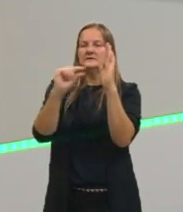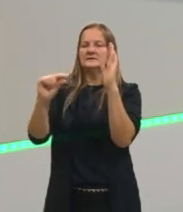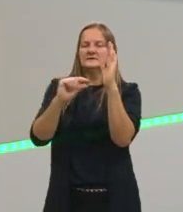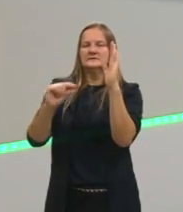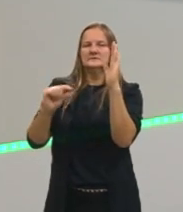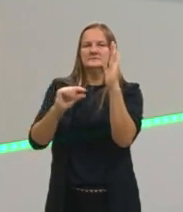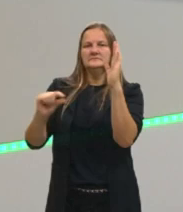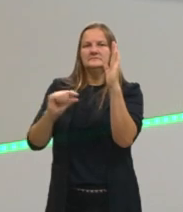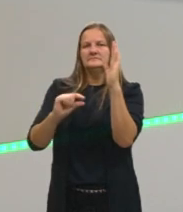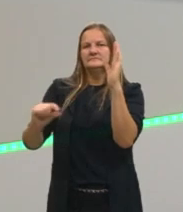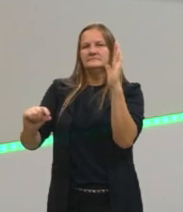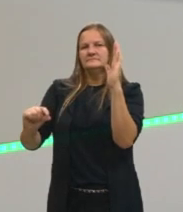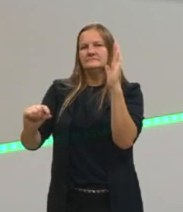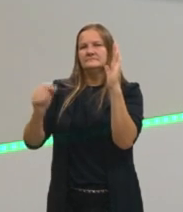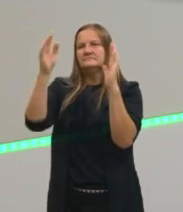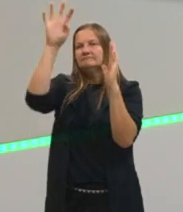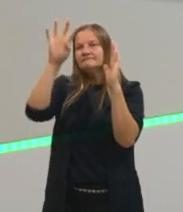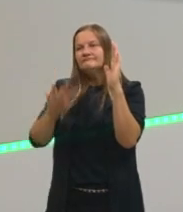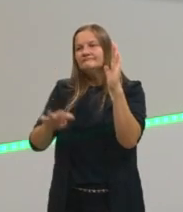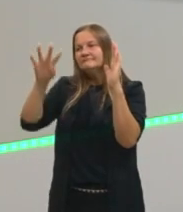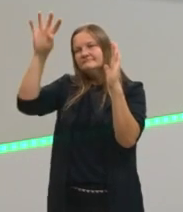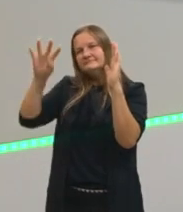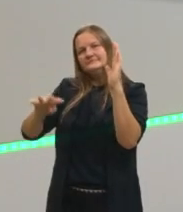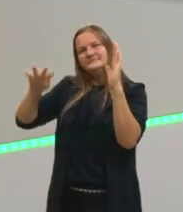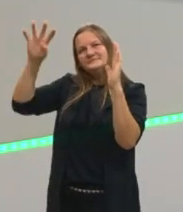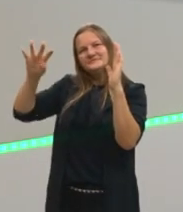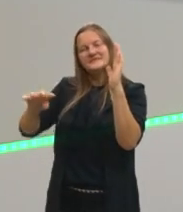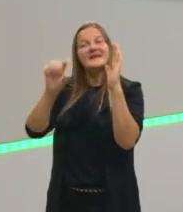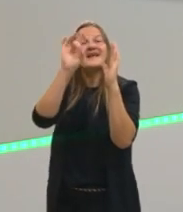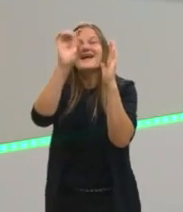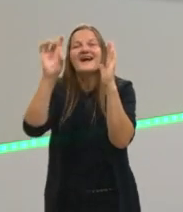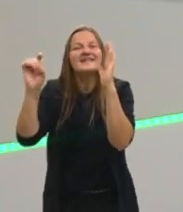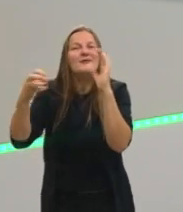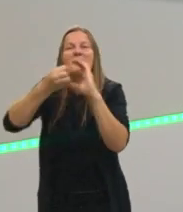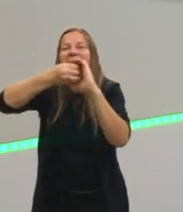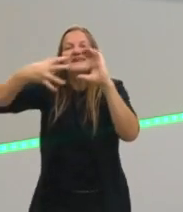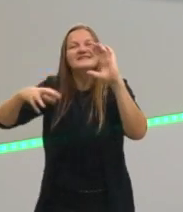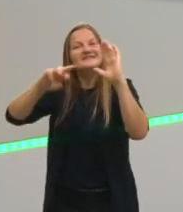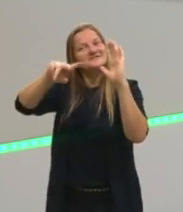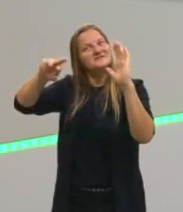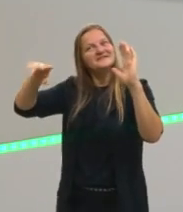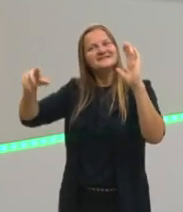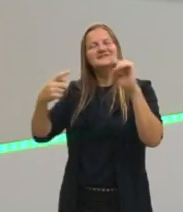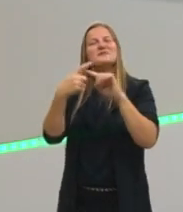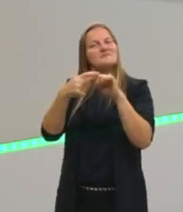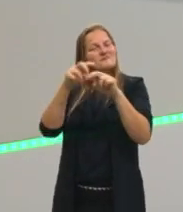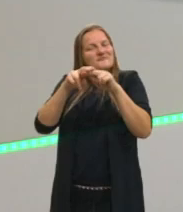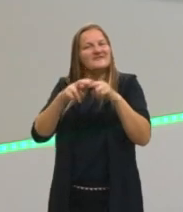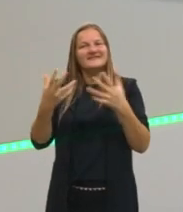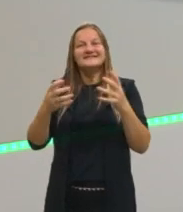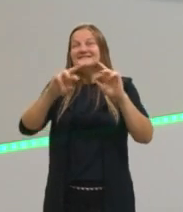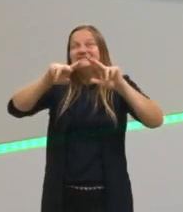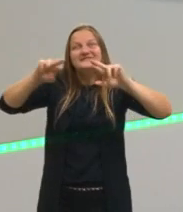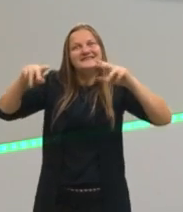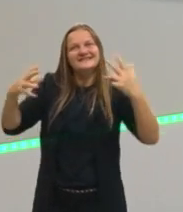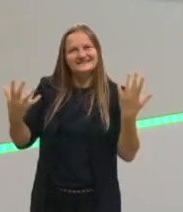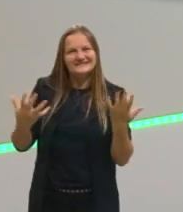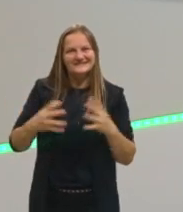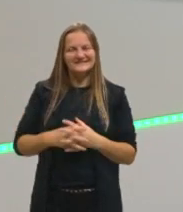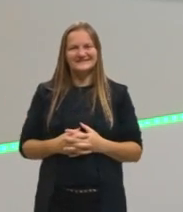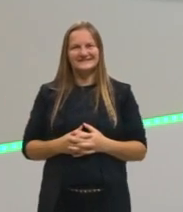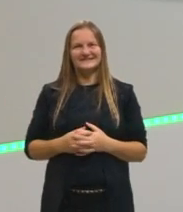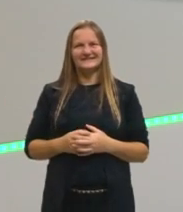mas os períodos eles passam pelas famílias cada família tem a sua propriedade Então os períodos ele tem propriedades bem diferentes